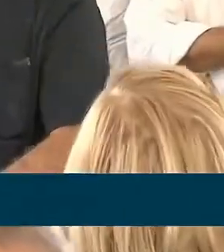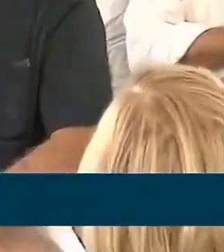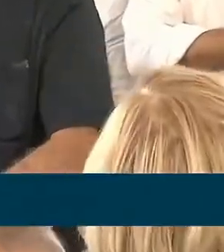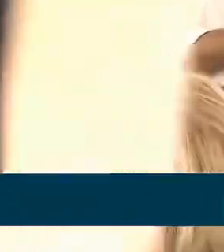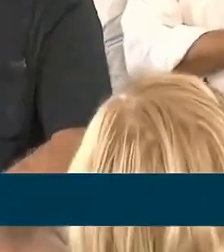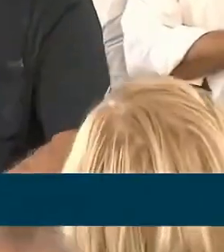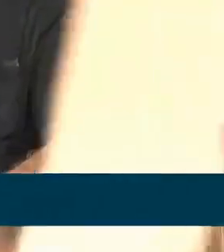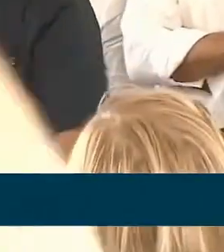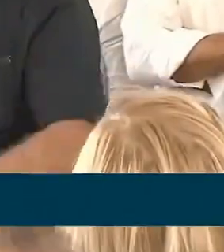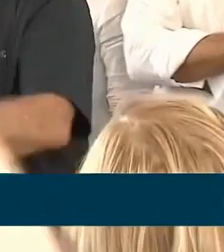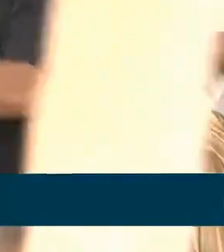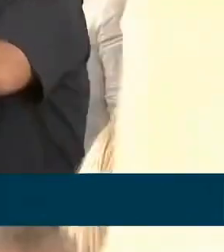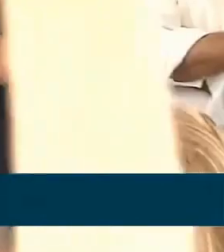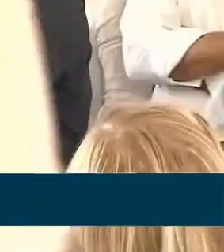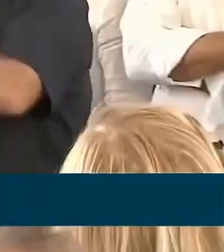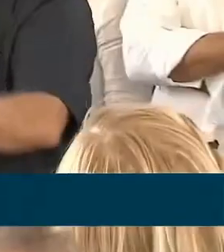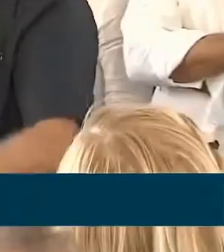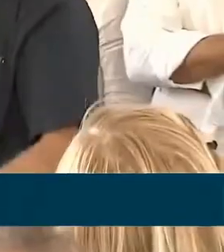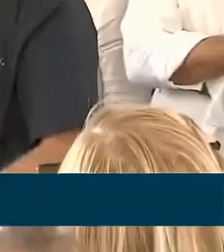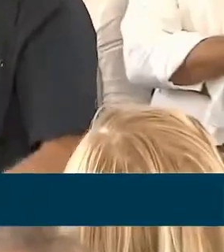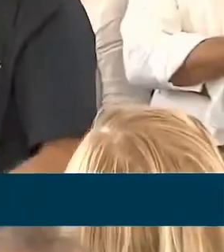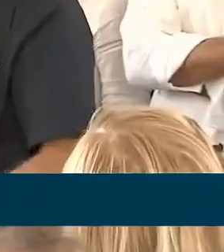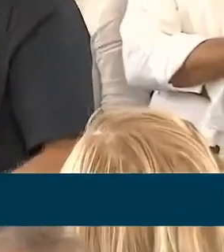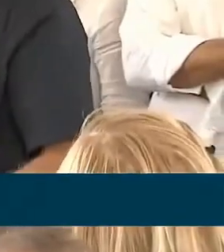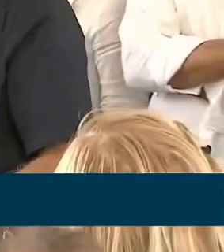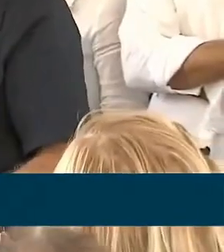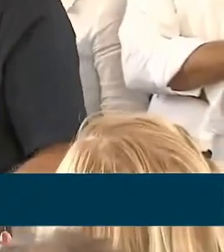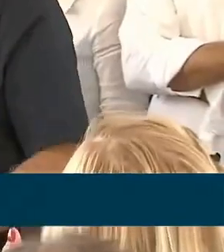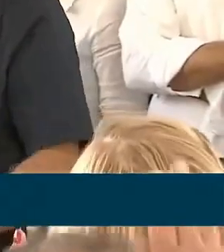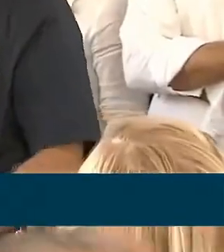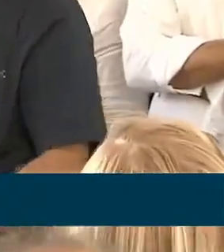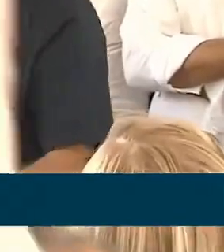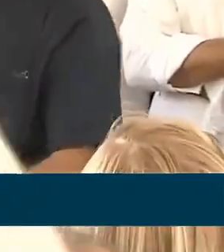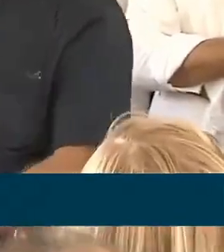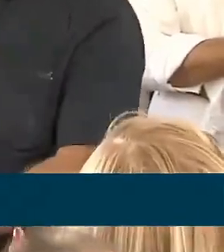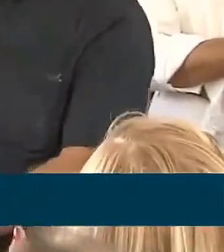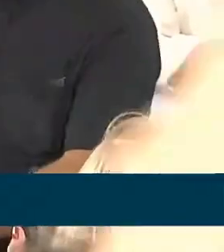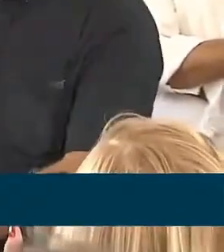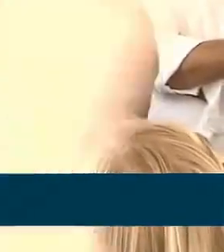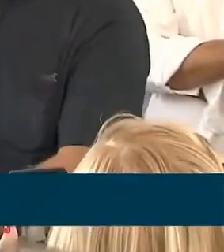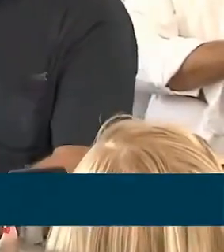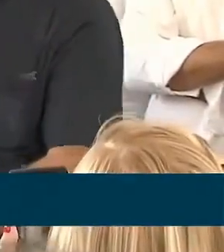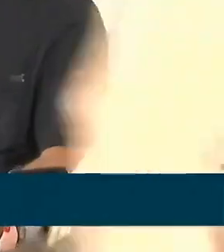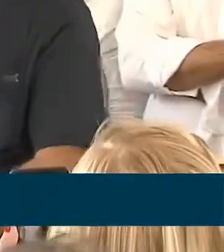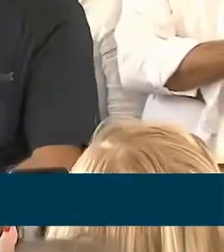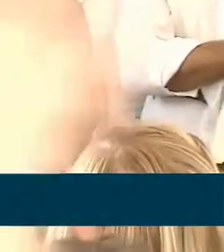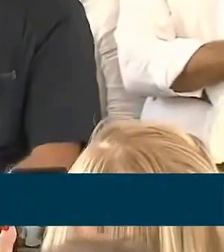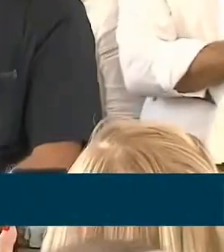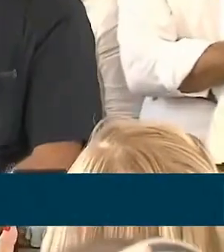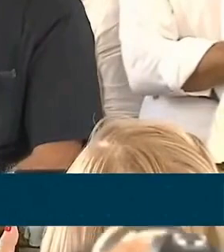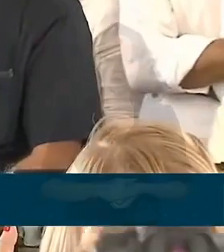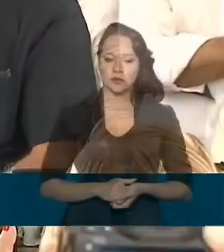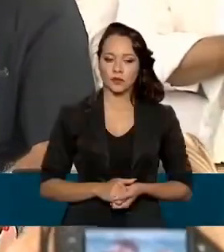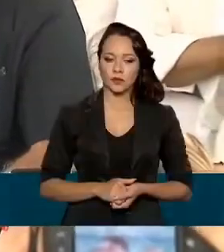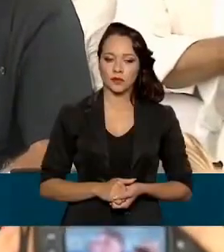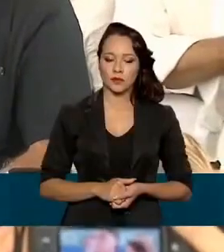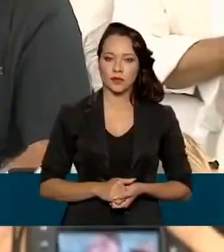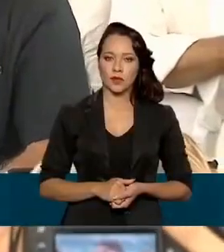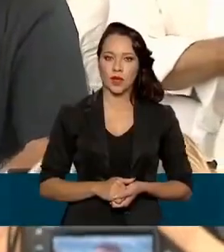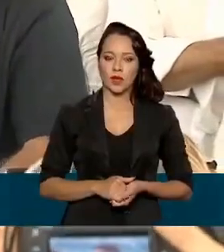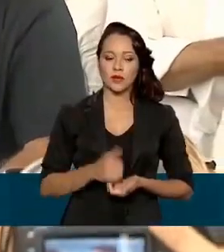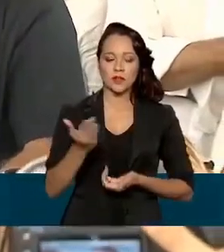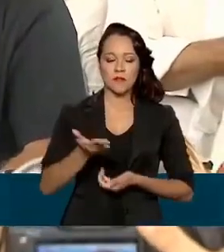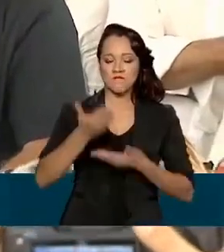parte bastante desconhecida. Então, meus cumprimentos a todos os médicos, enfermeiros, profissionais de saúde que estão aqui nesse momento,